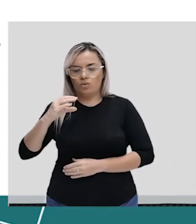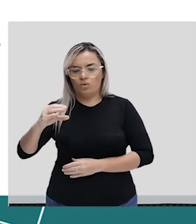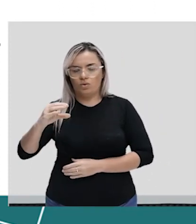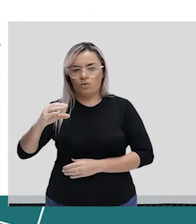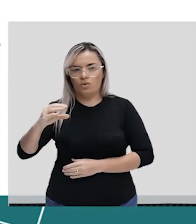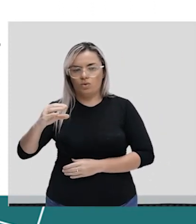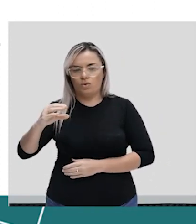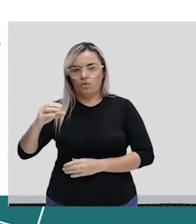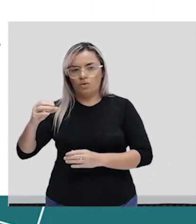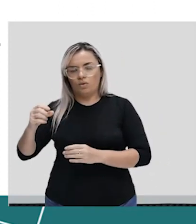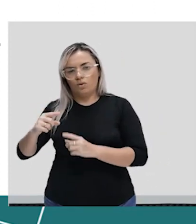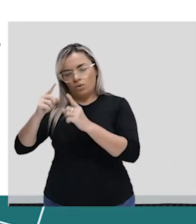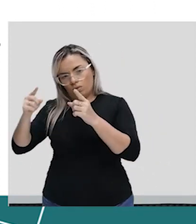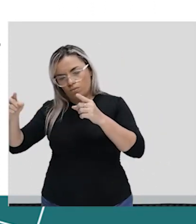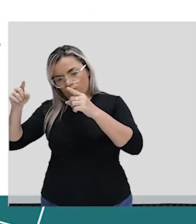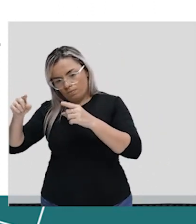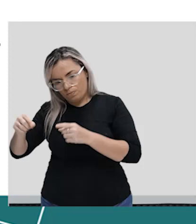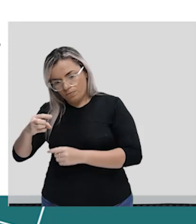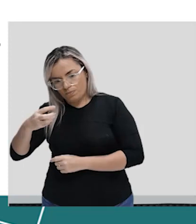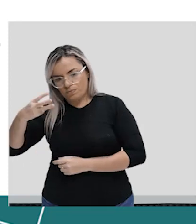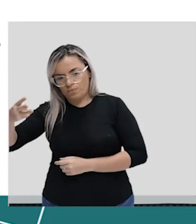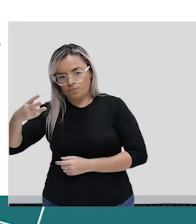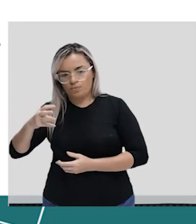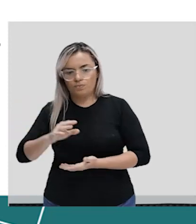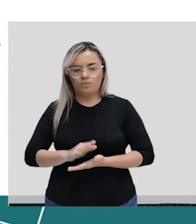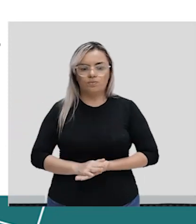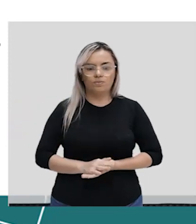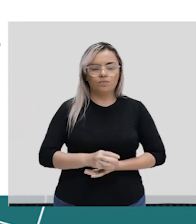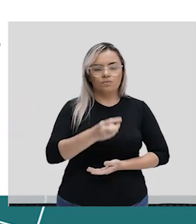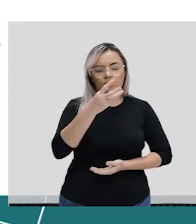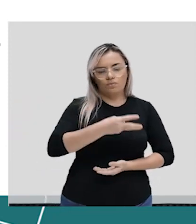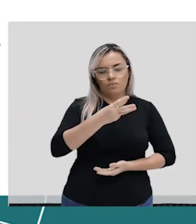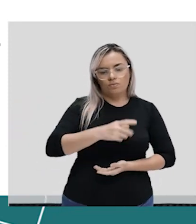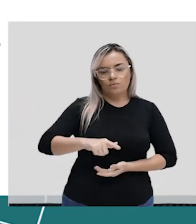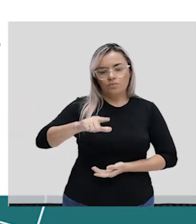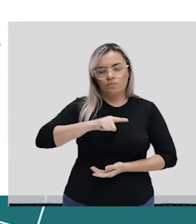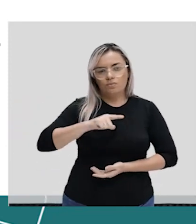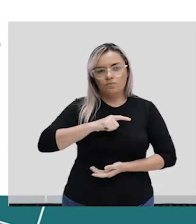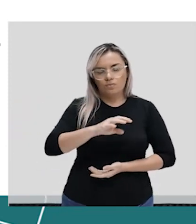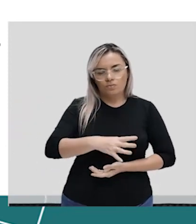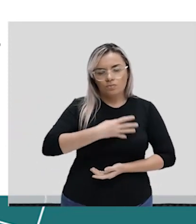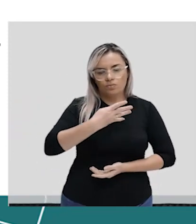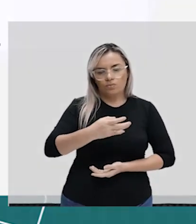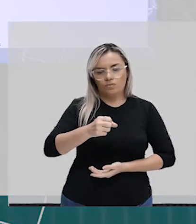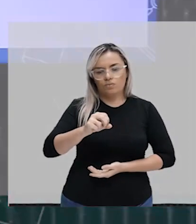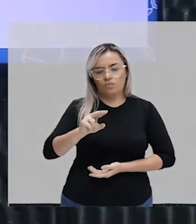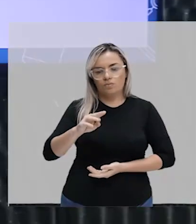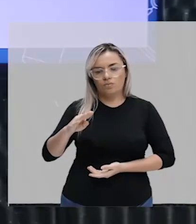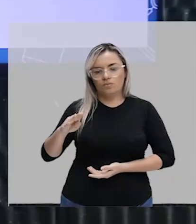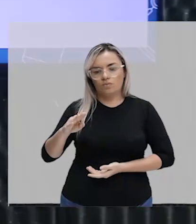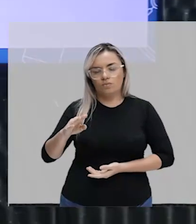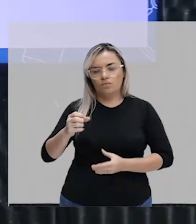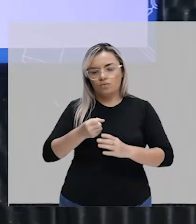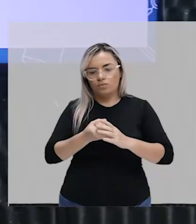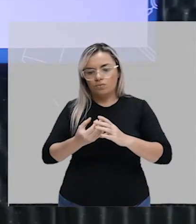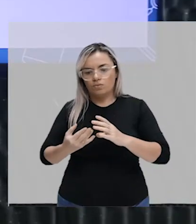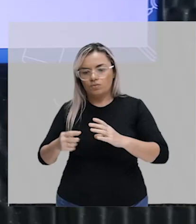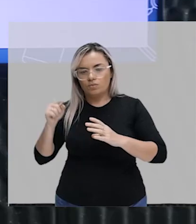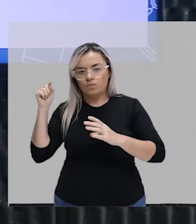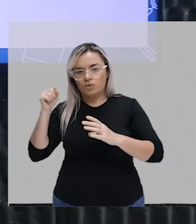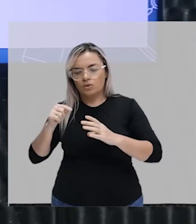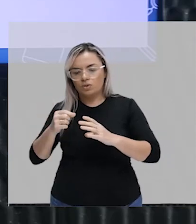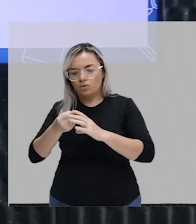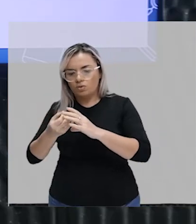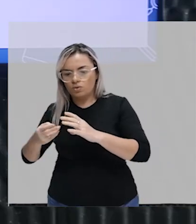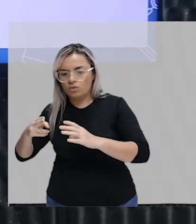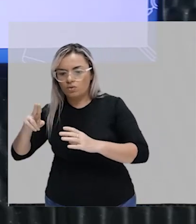contém o elemento 3, o subconjunto 3, né? Na terceira, existem 4 subconjuntos de U que são unitários. E, por fim,